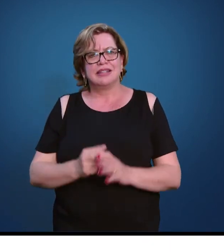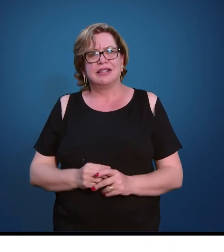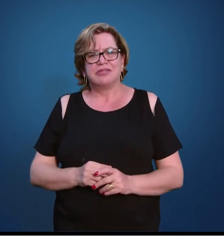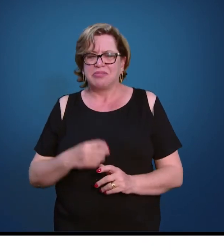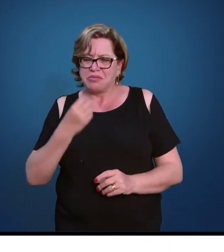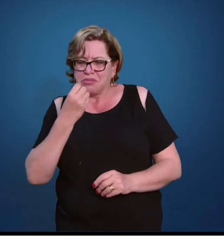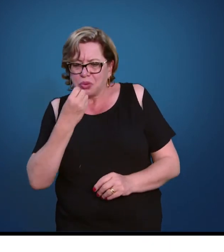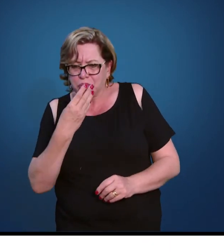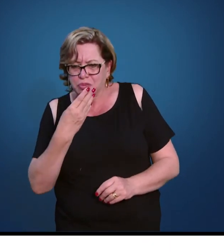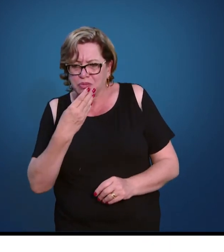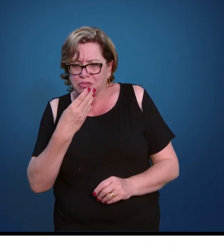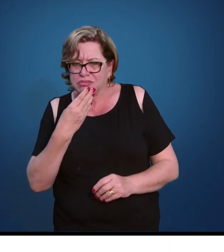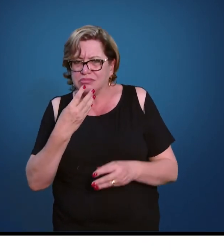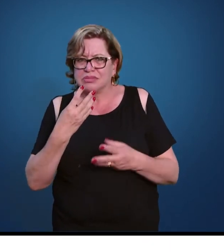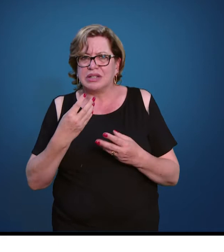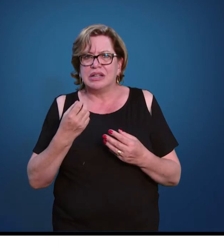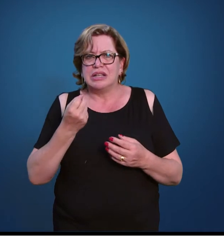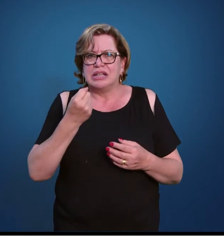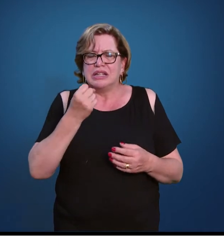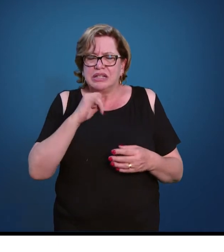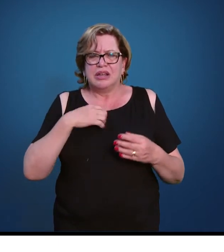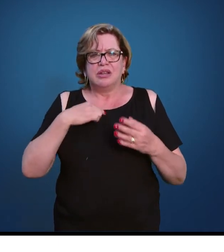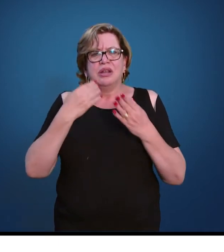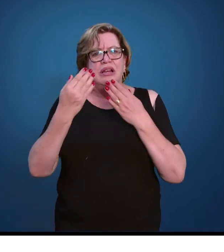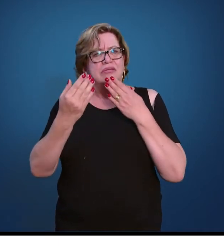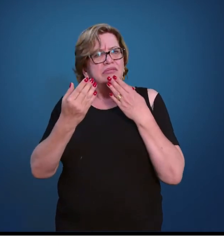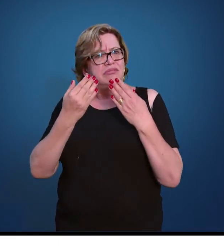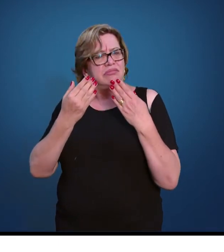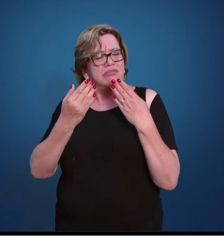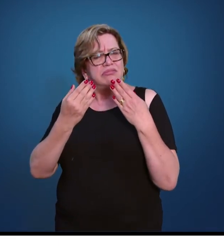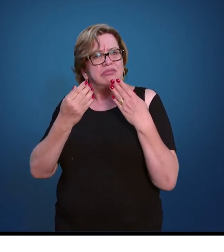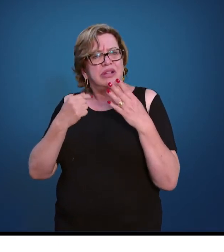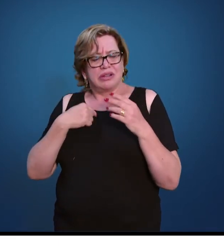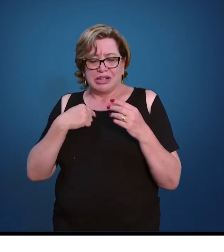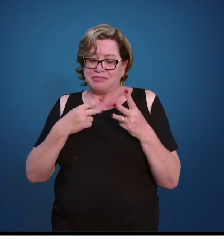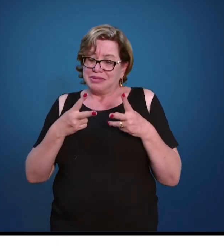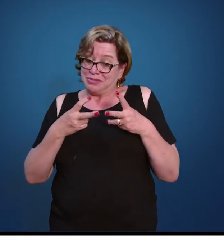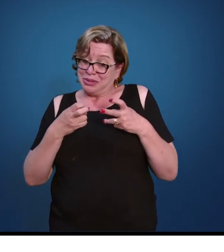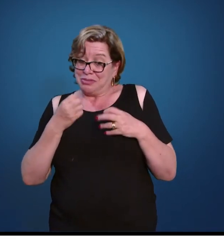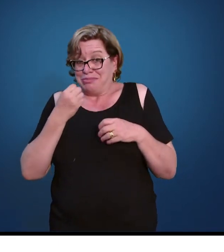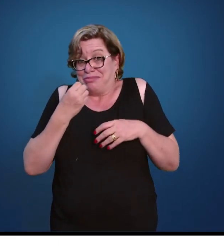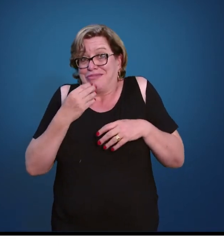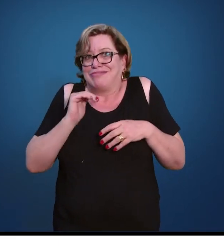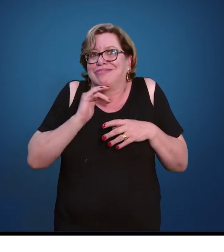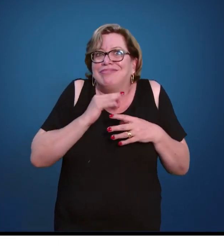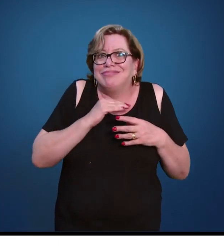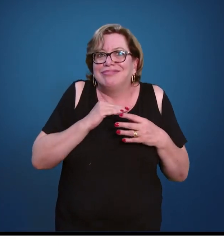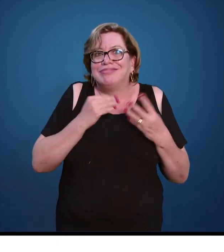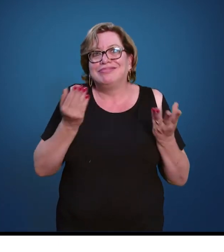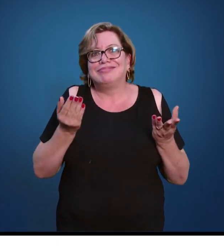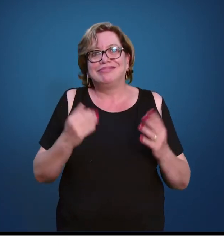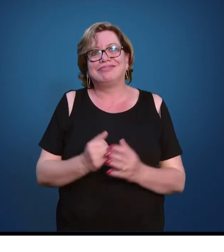mas isto é bom? Se eu estou analisando, eu quero saber se está bom ou está ruim.